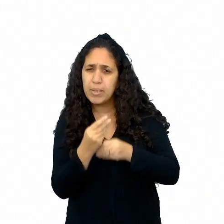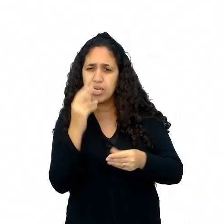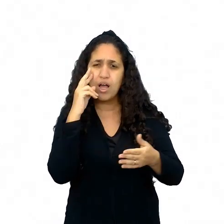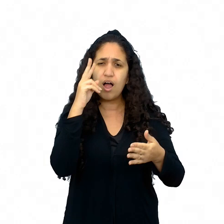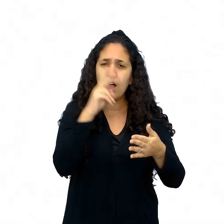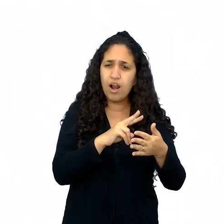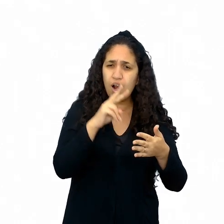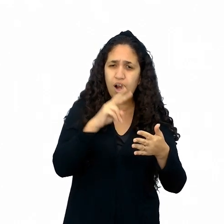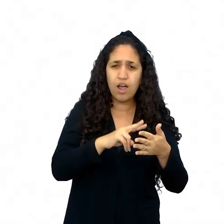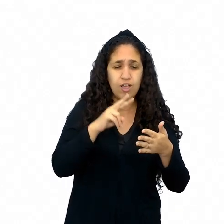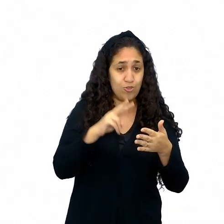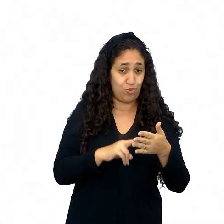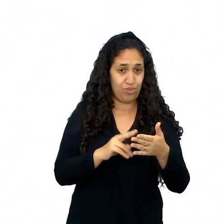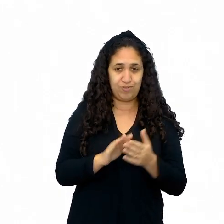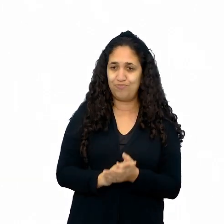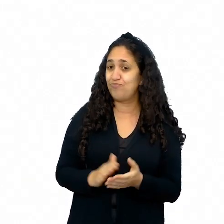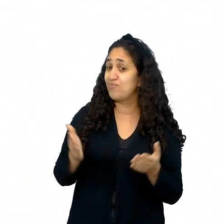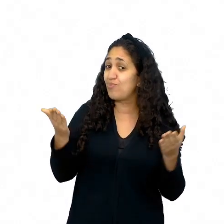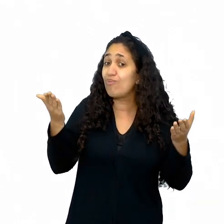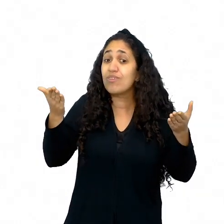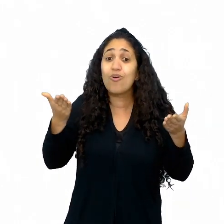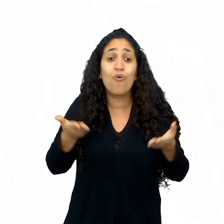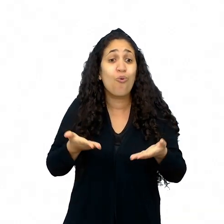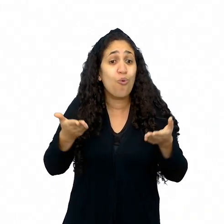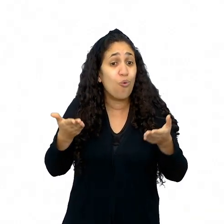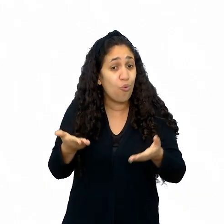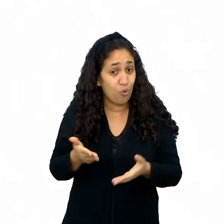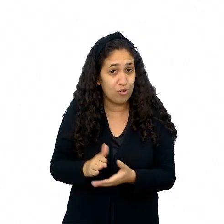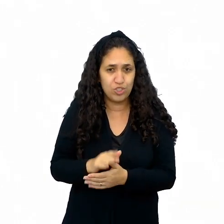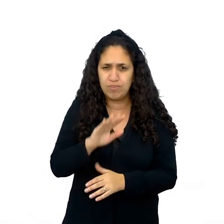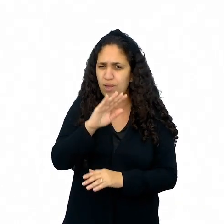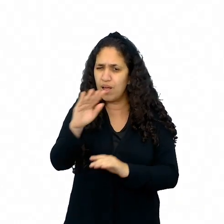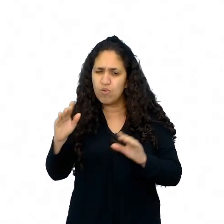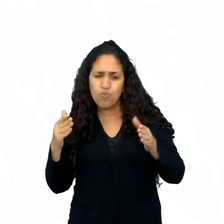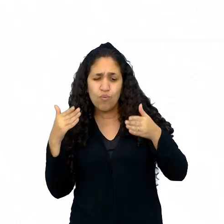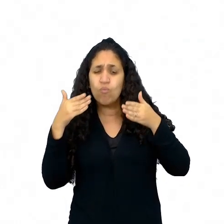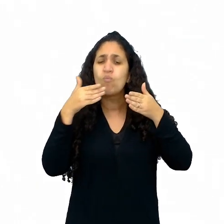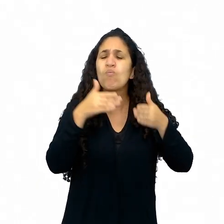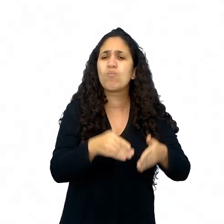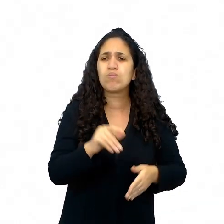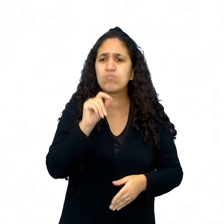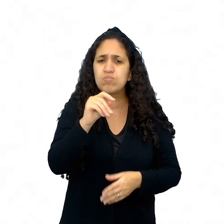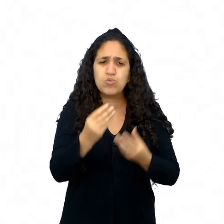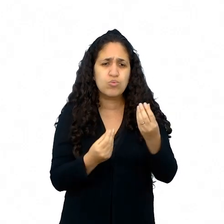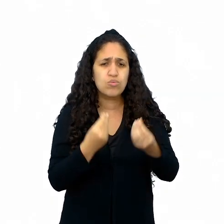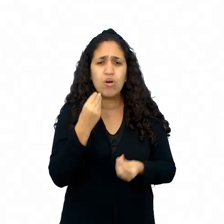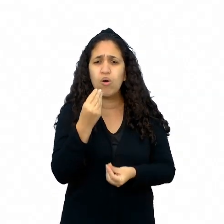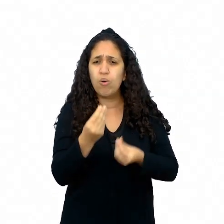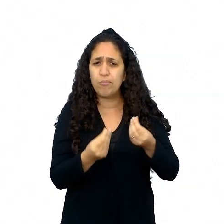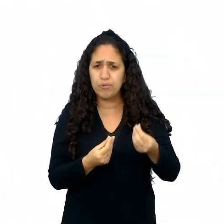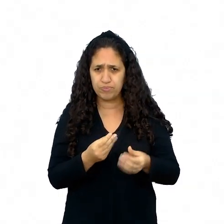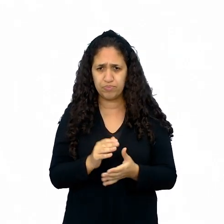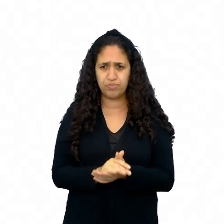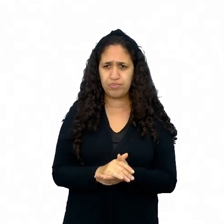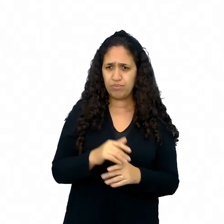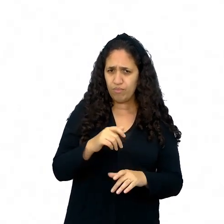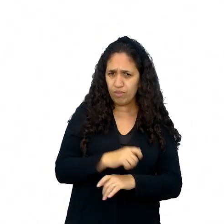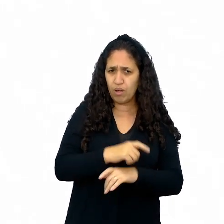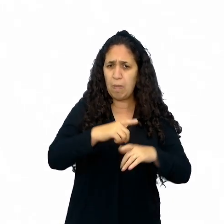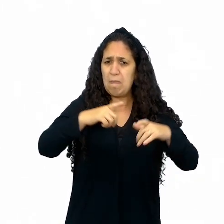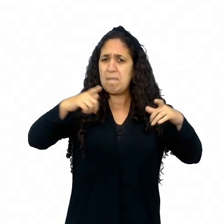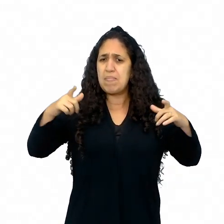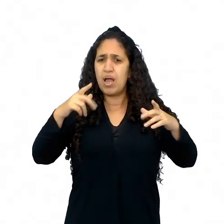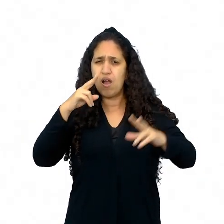leitora. Hoje, para tratarmos de forma mais específica de como podemos ampliar